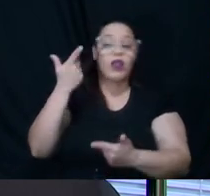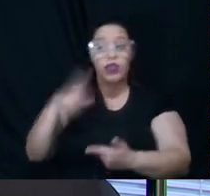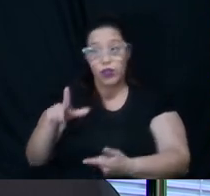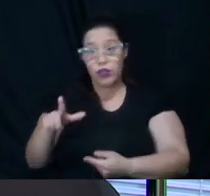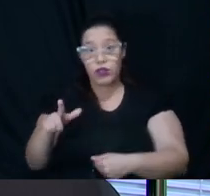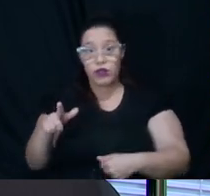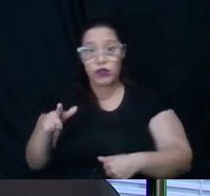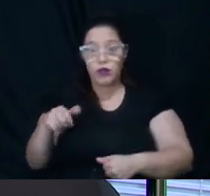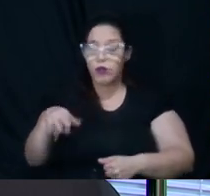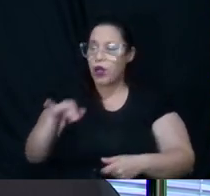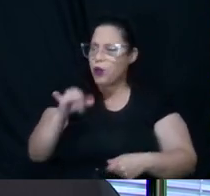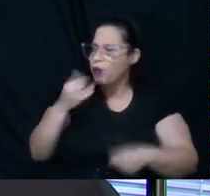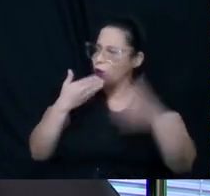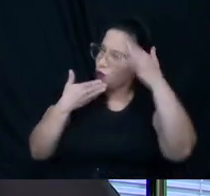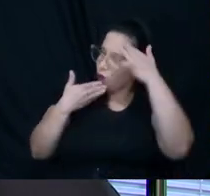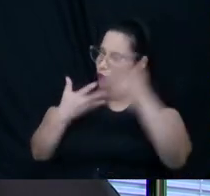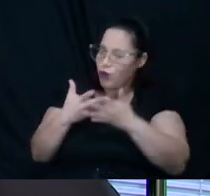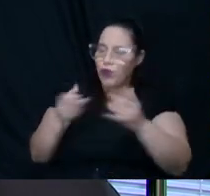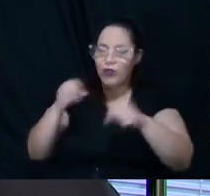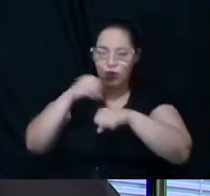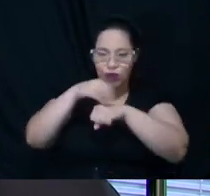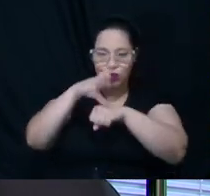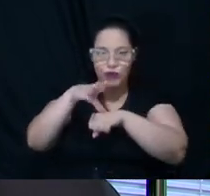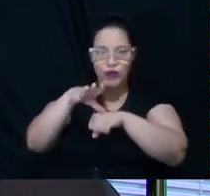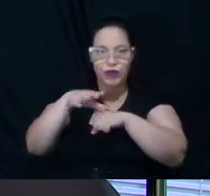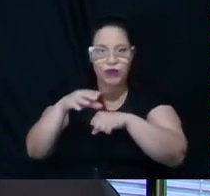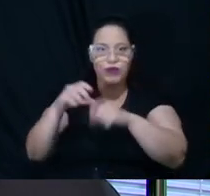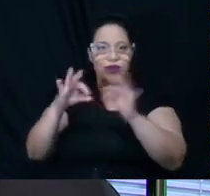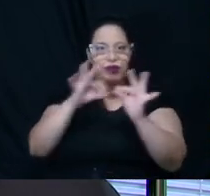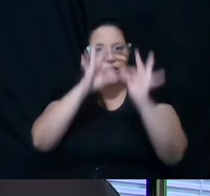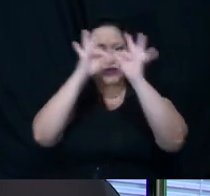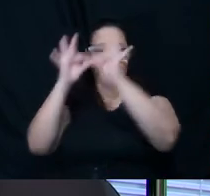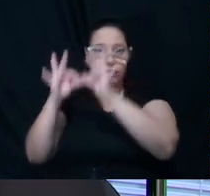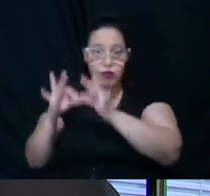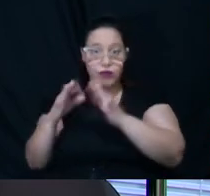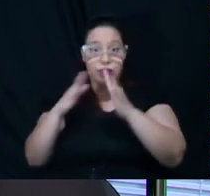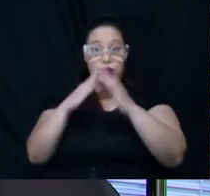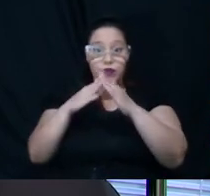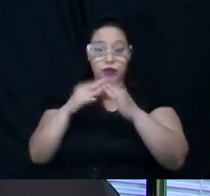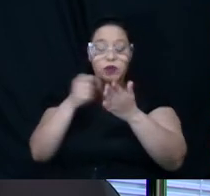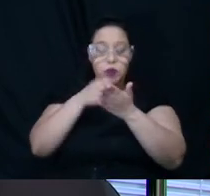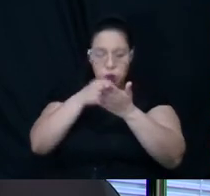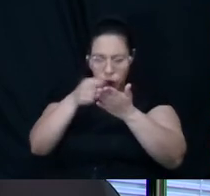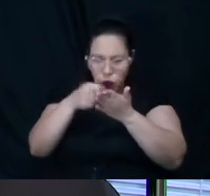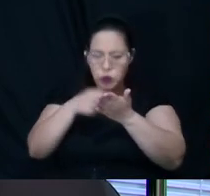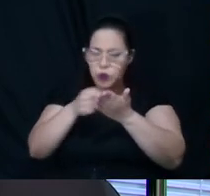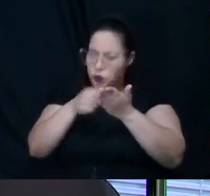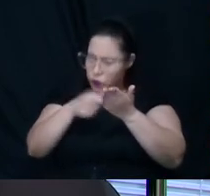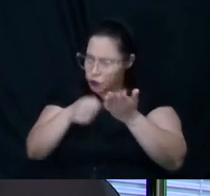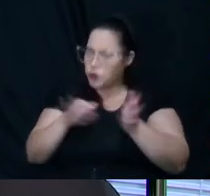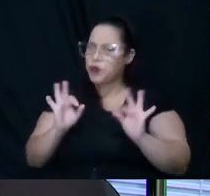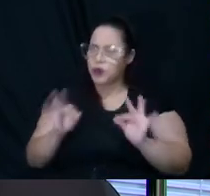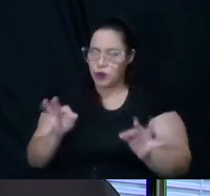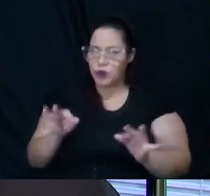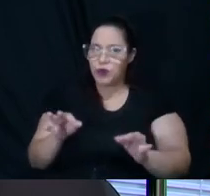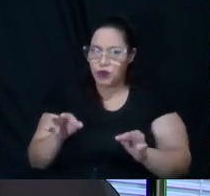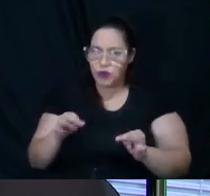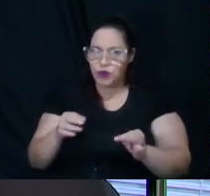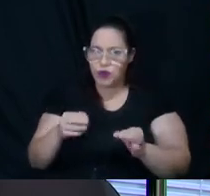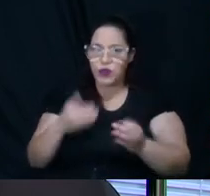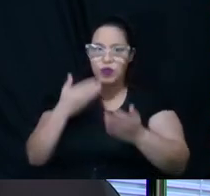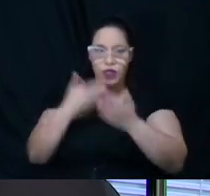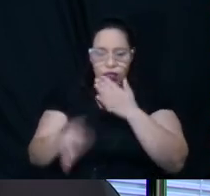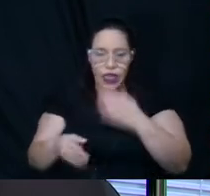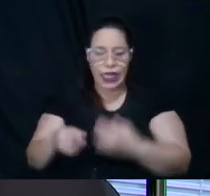obrigado por todas essas dicas. Espero que o pessoal que esteja em casa tenha anotado tudo, né, para a pessoa que está endividada sair do vermelho e sair dessa